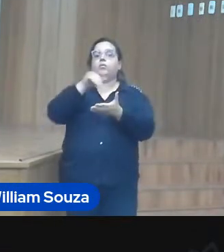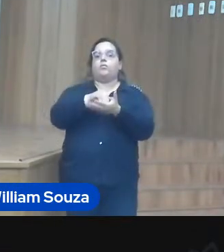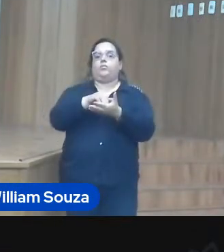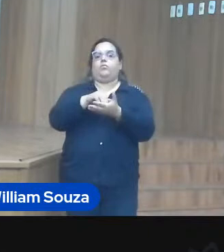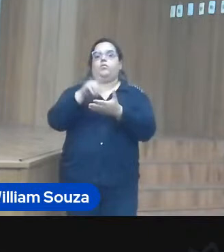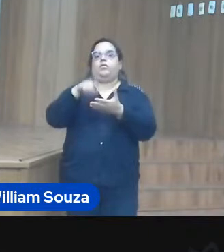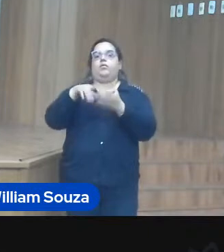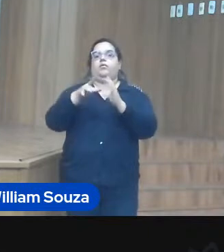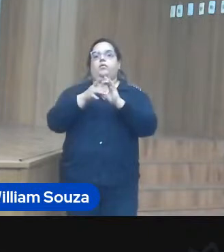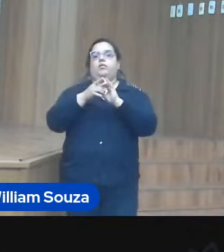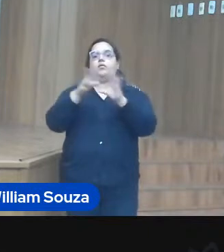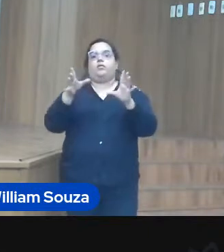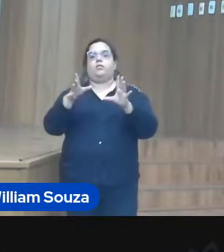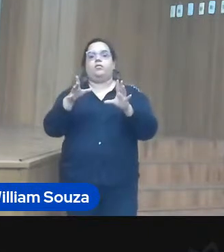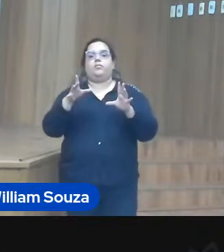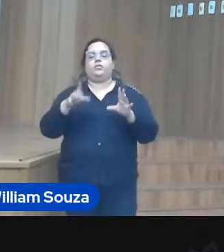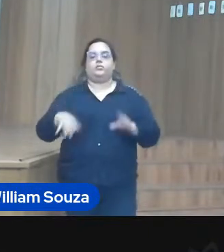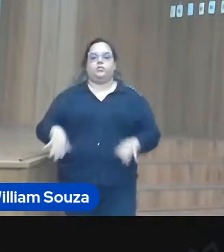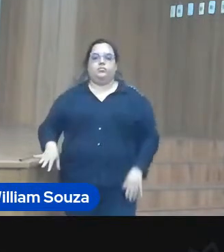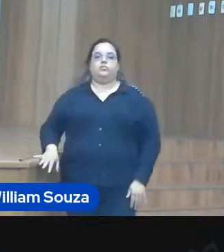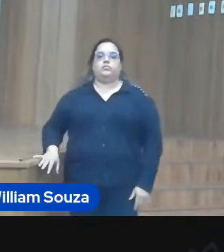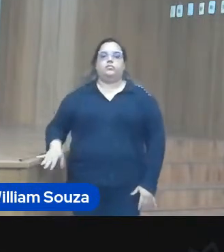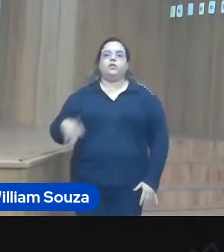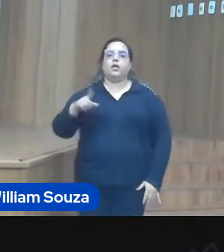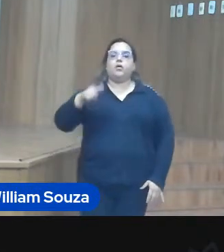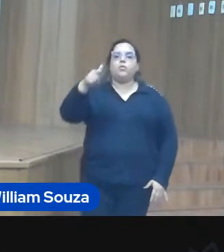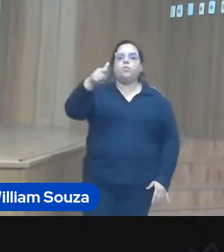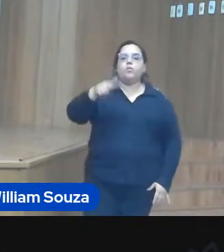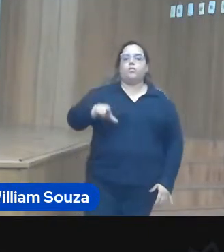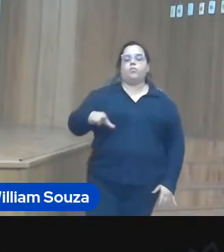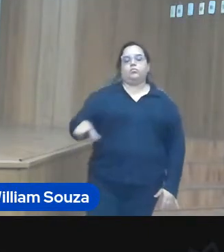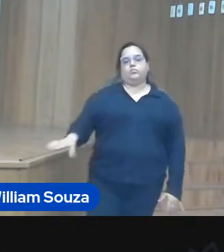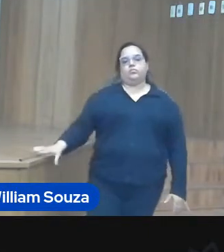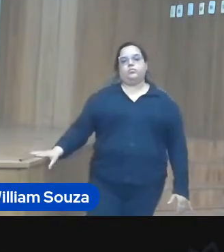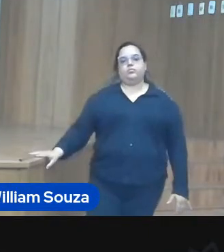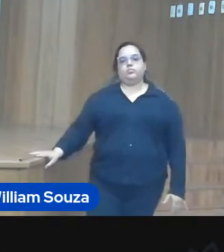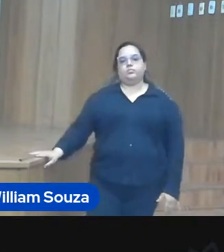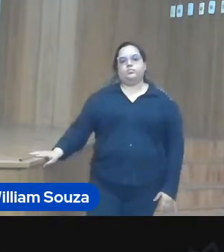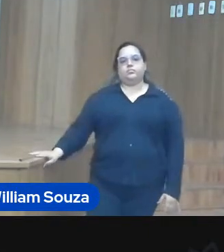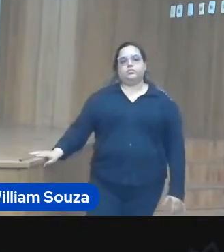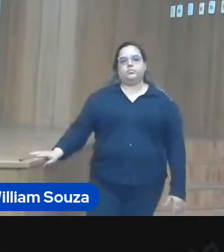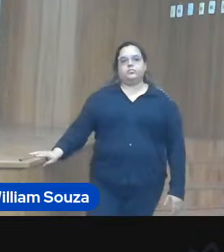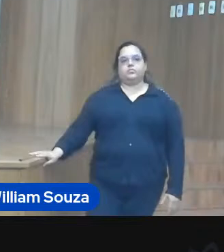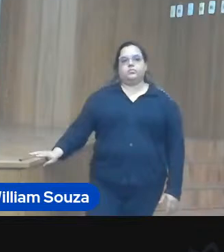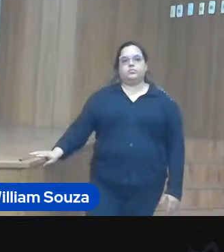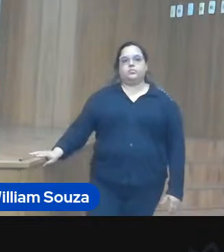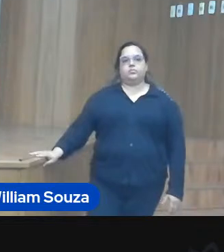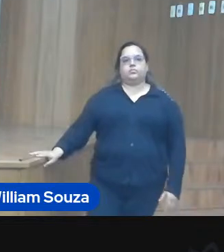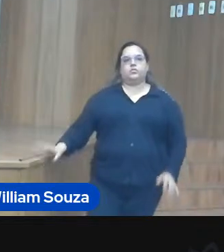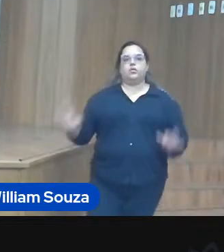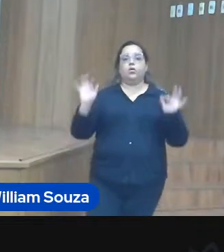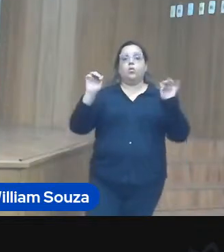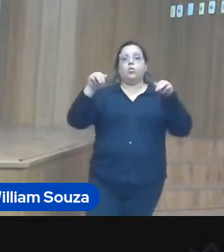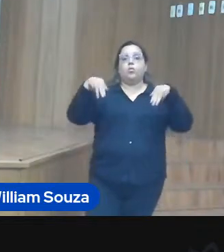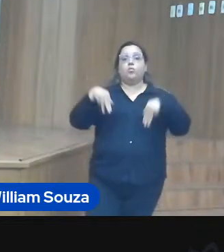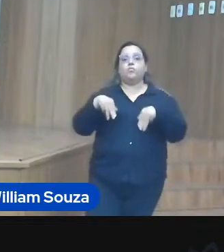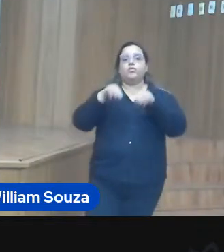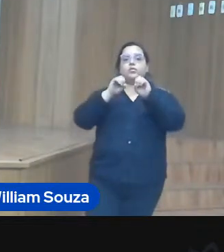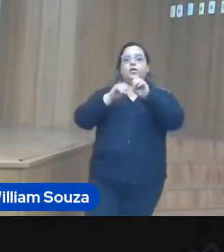autonomia, é a liberdade, é o outro. O fim da educação é o